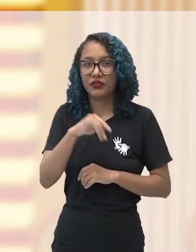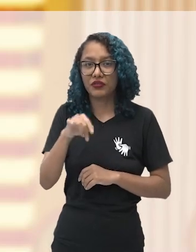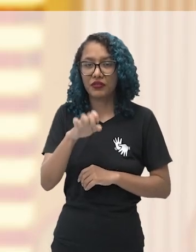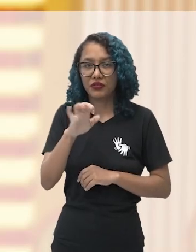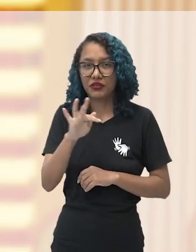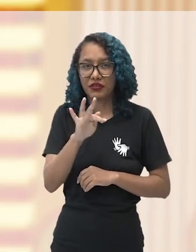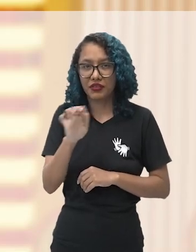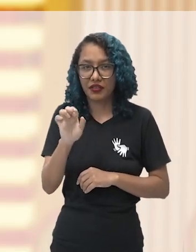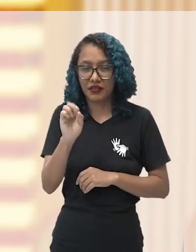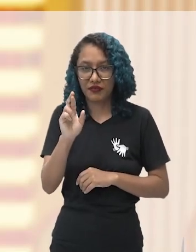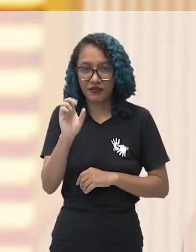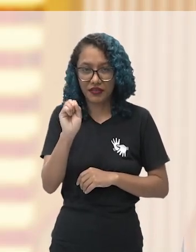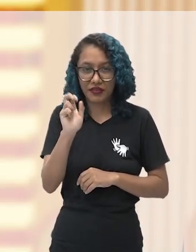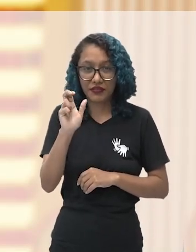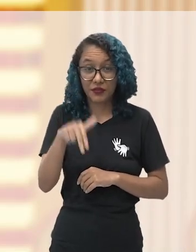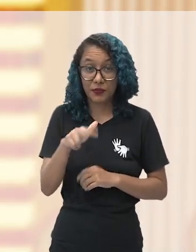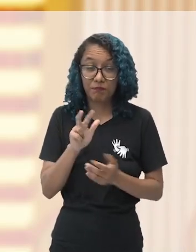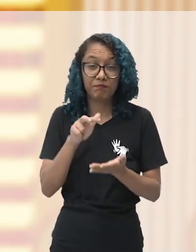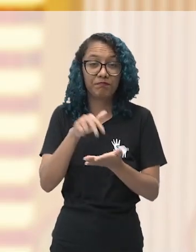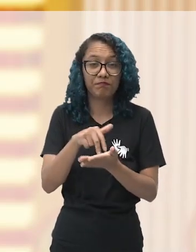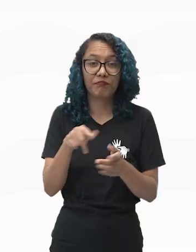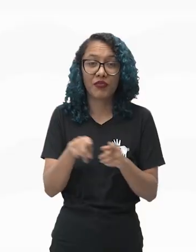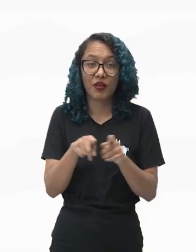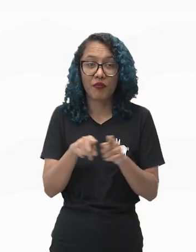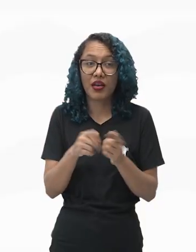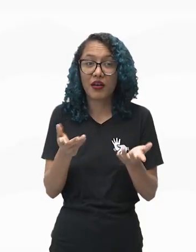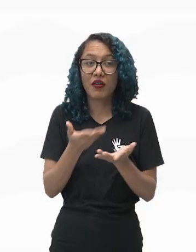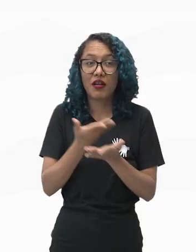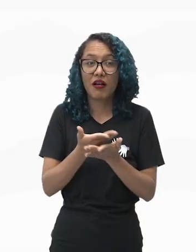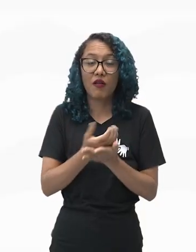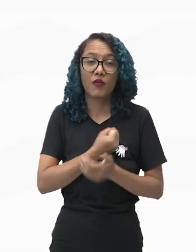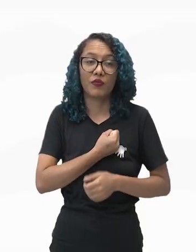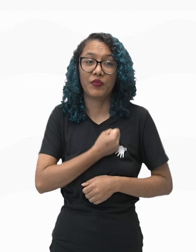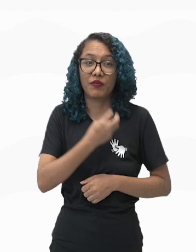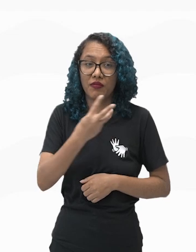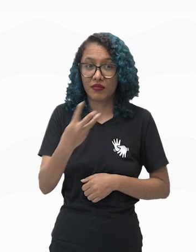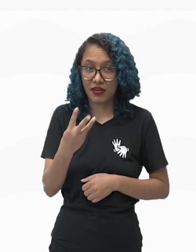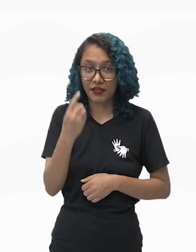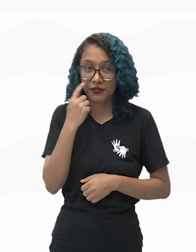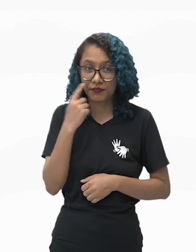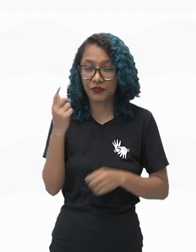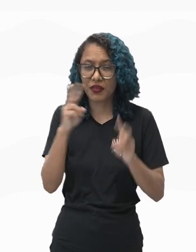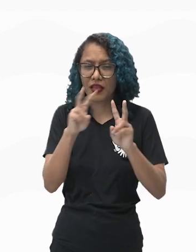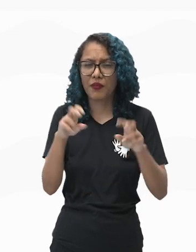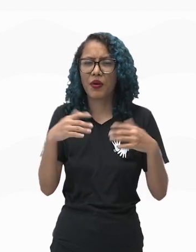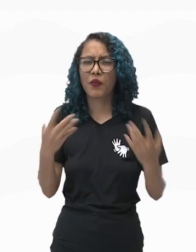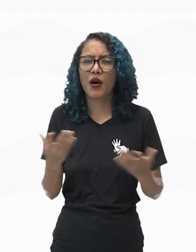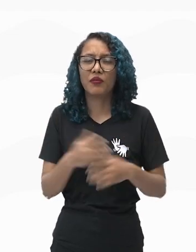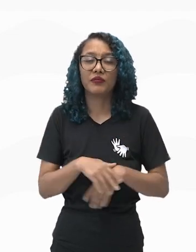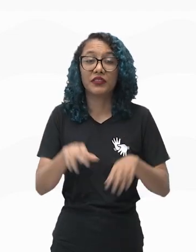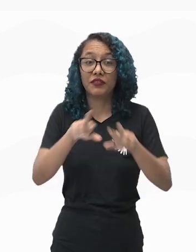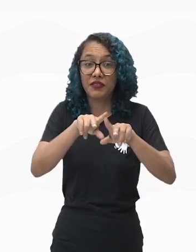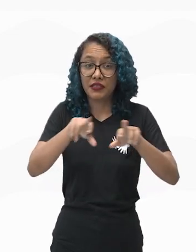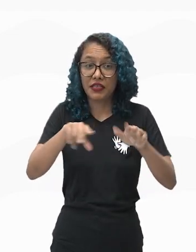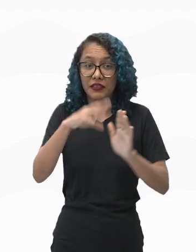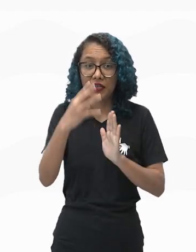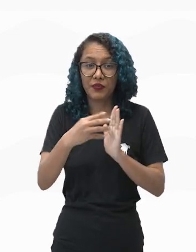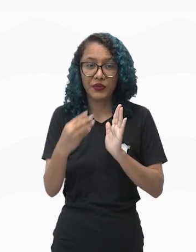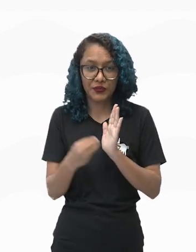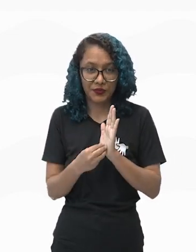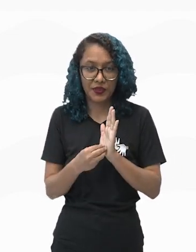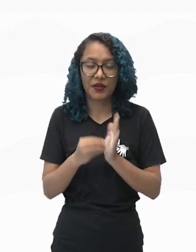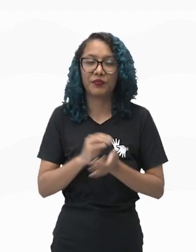também com vocês aqui nessa nossa aula, que é a aula de número 3. Vamos lá. Objeto de conhecimento é sobre